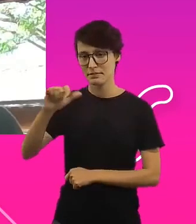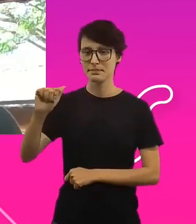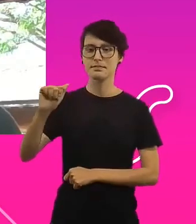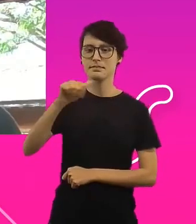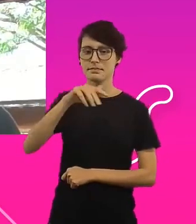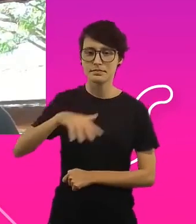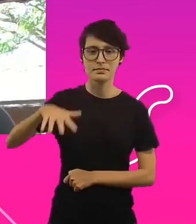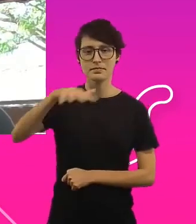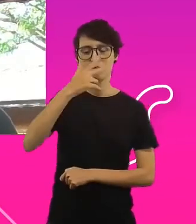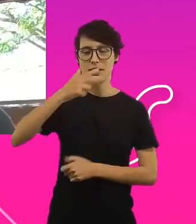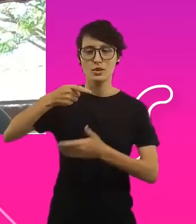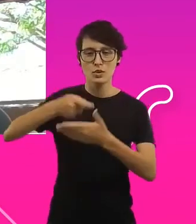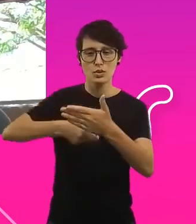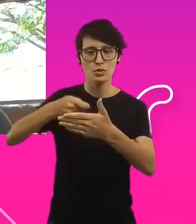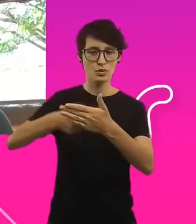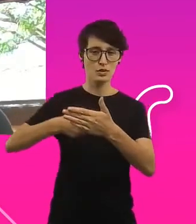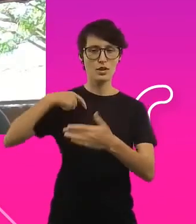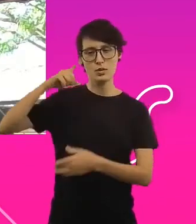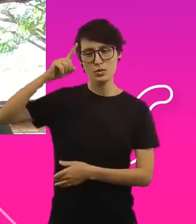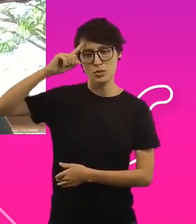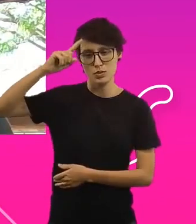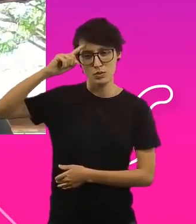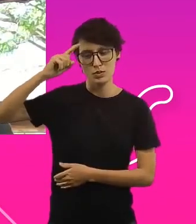luta que a gente faz todo dia.